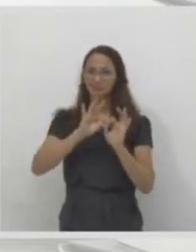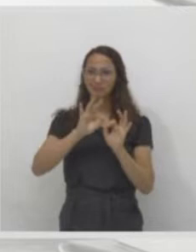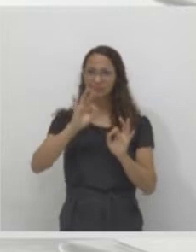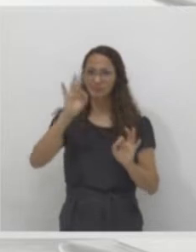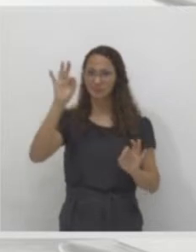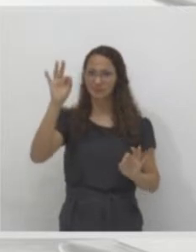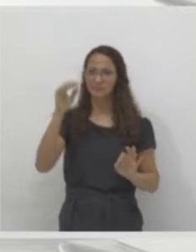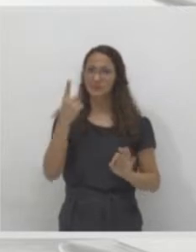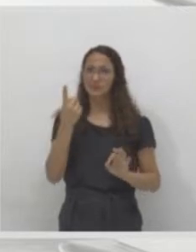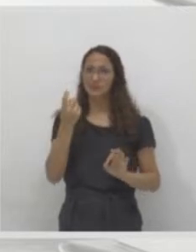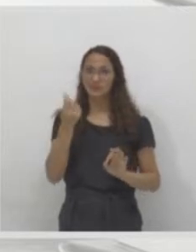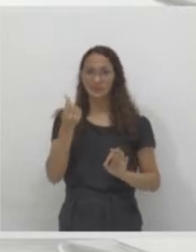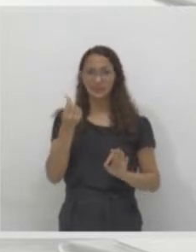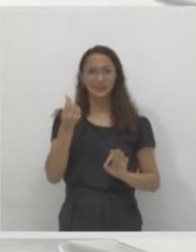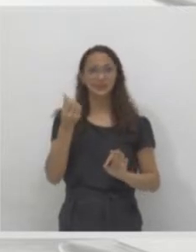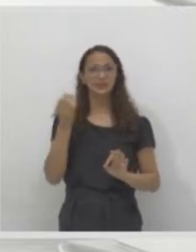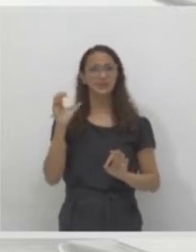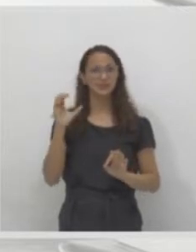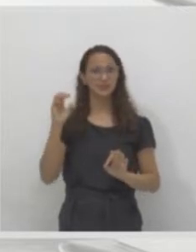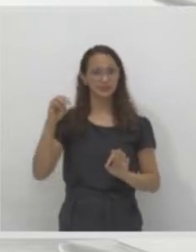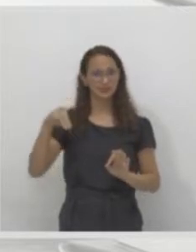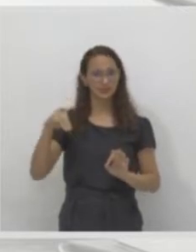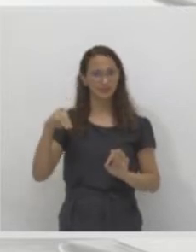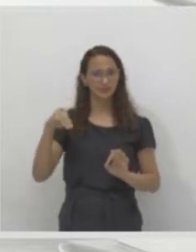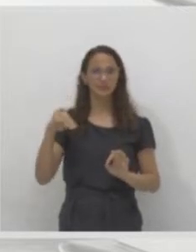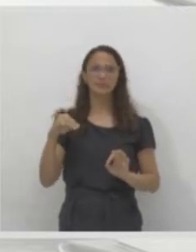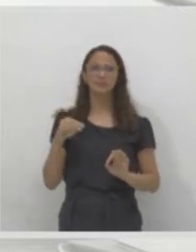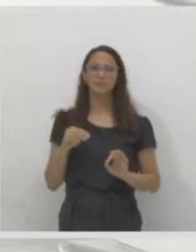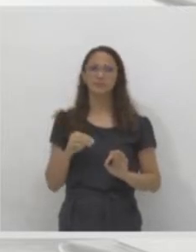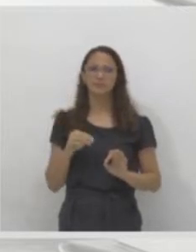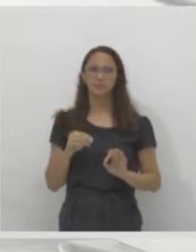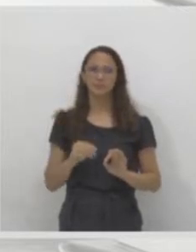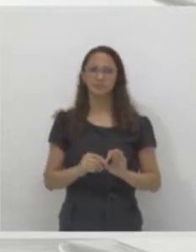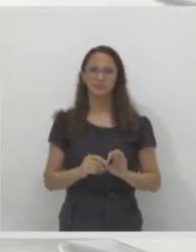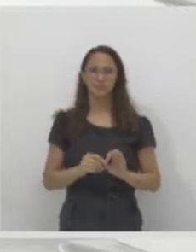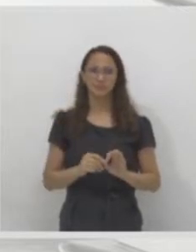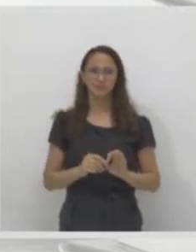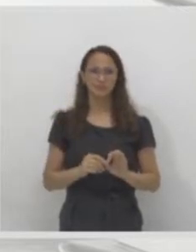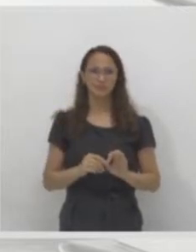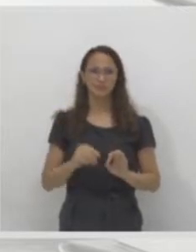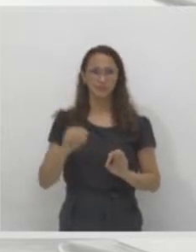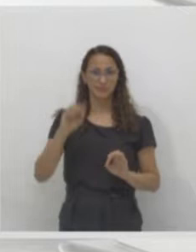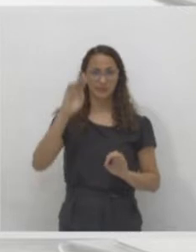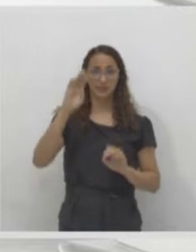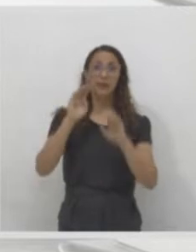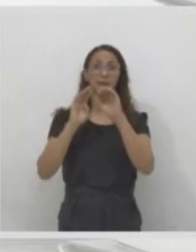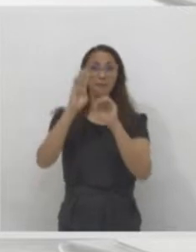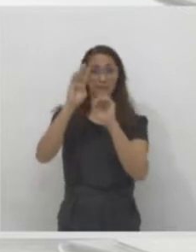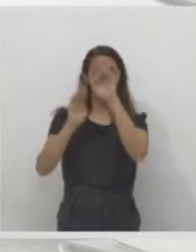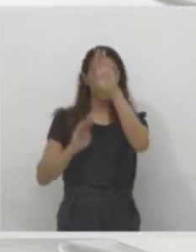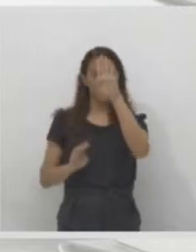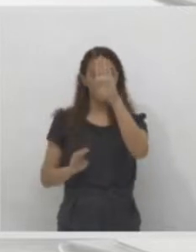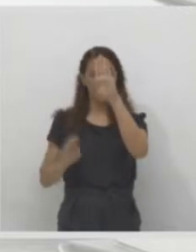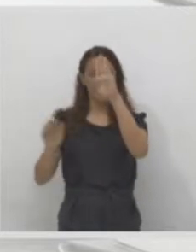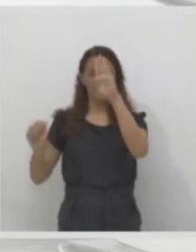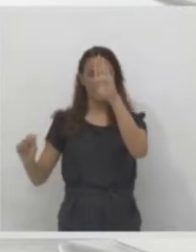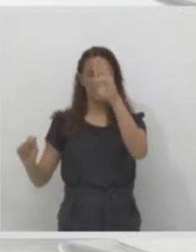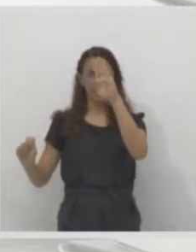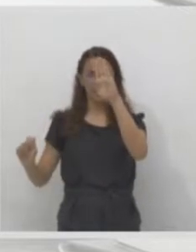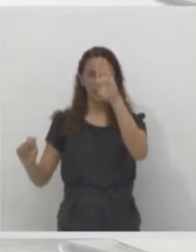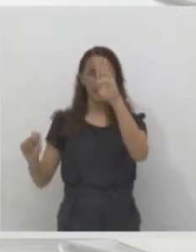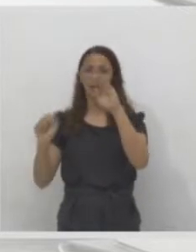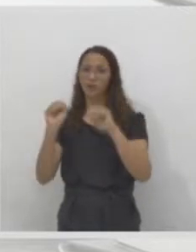16 centímetros, o segmento BA, que mede 8